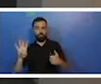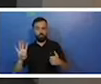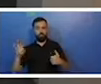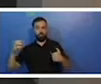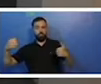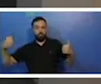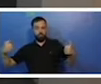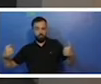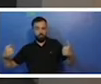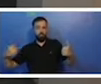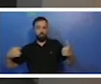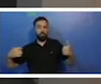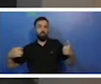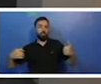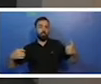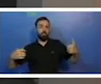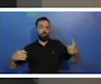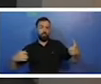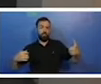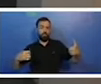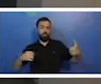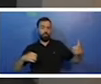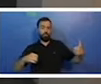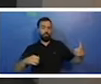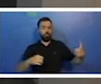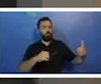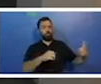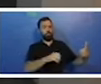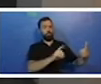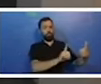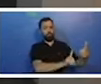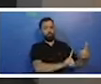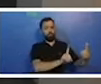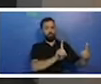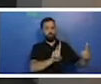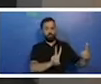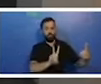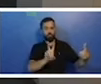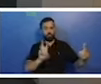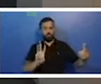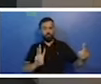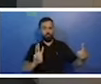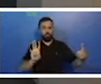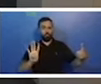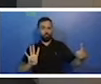Estância 4 a distância 5